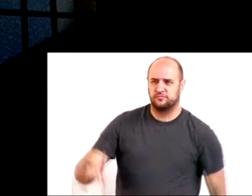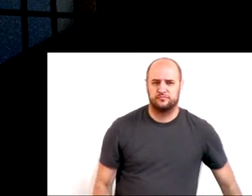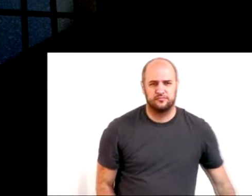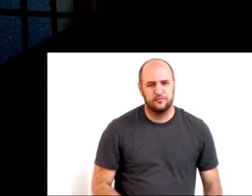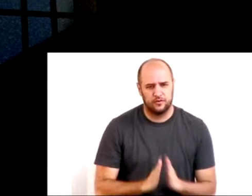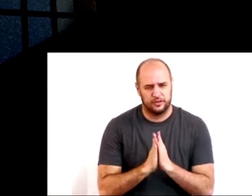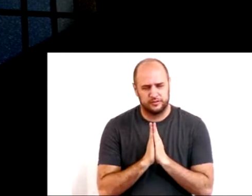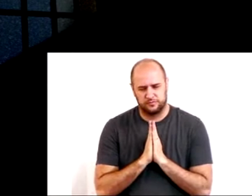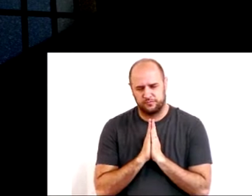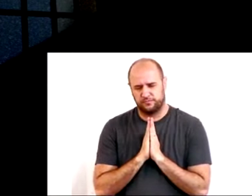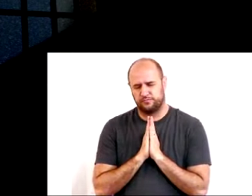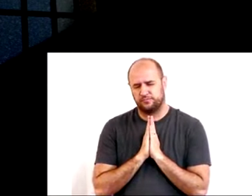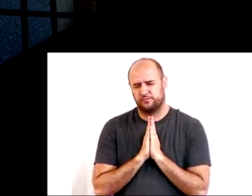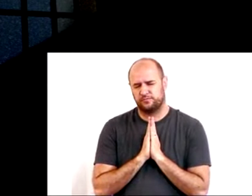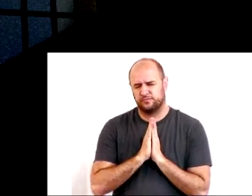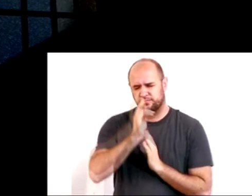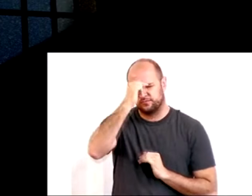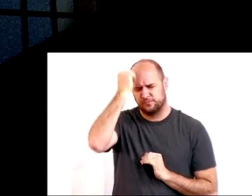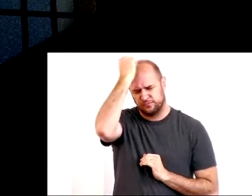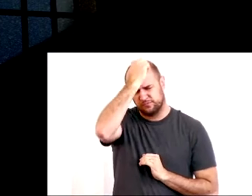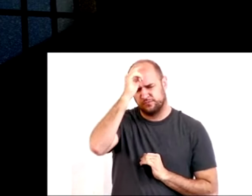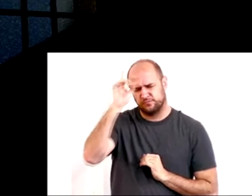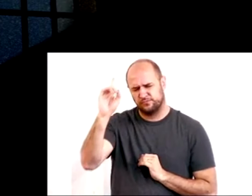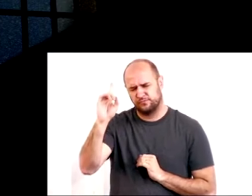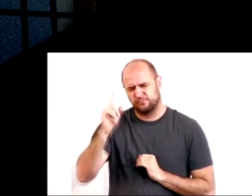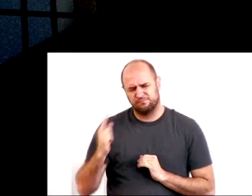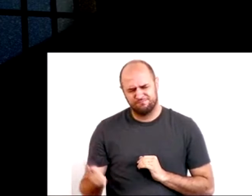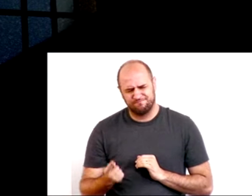instante. Santo e eterno Deus,